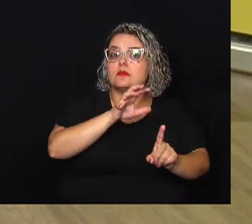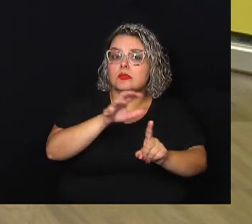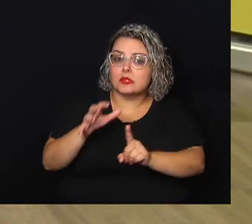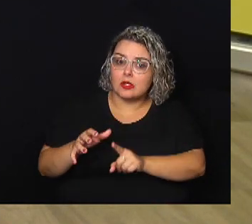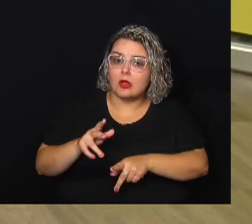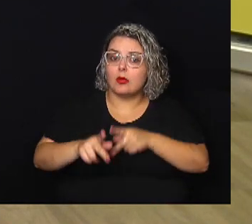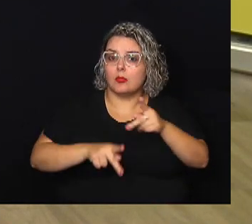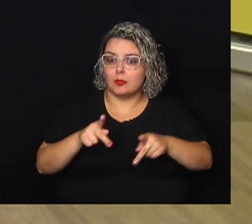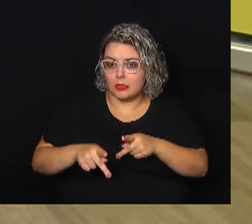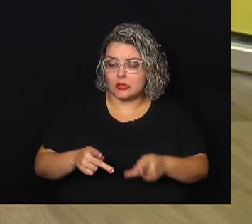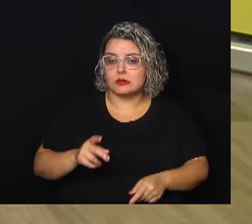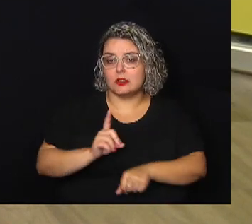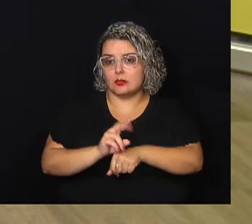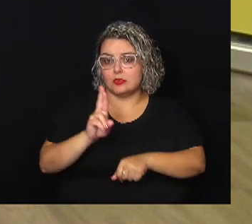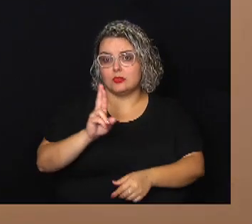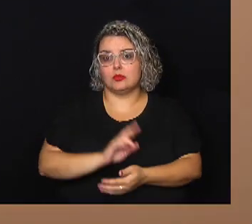doutor?